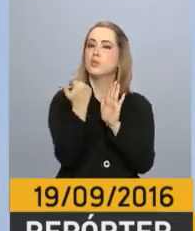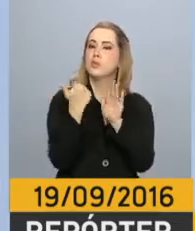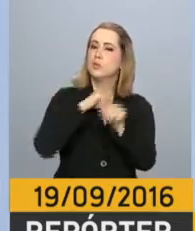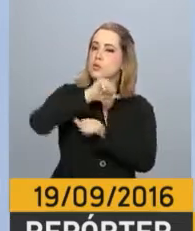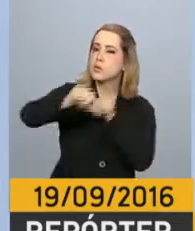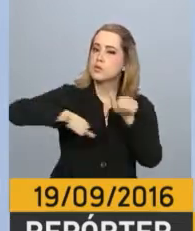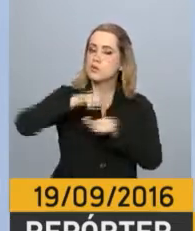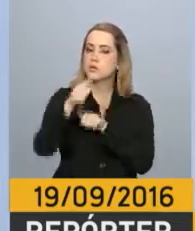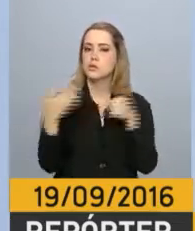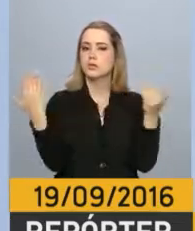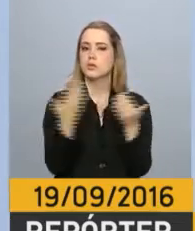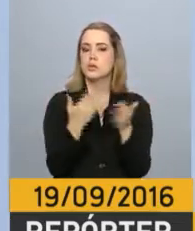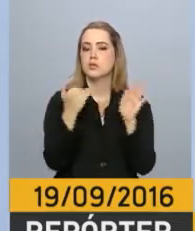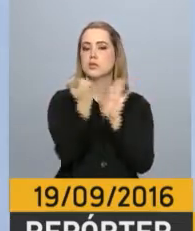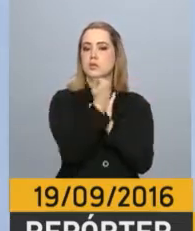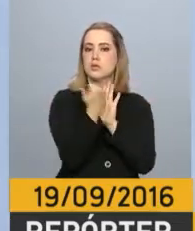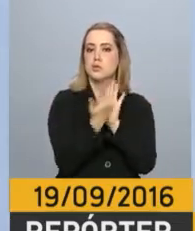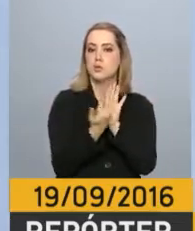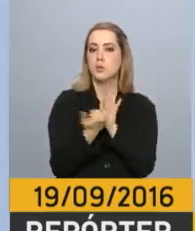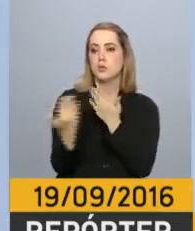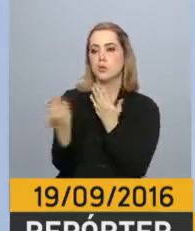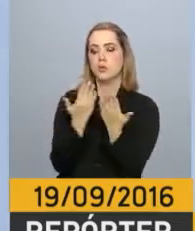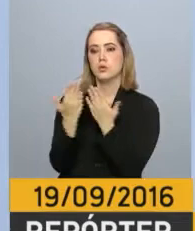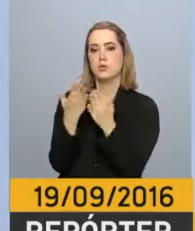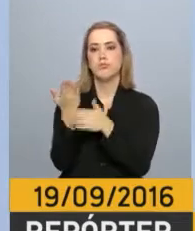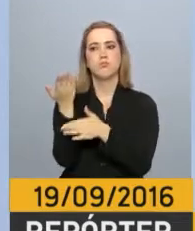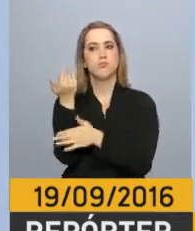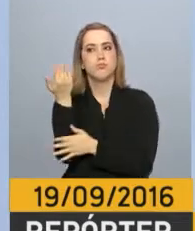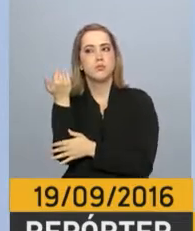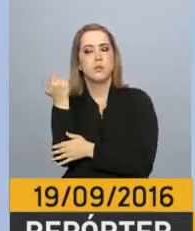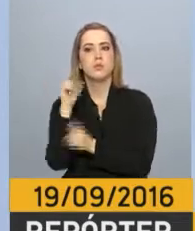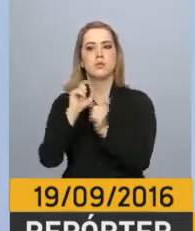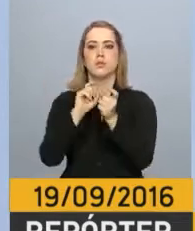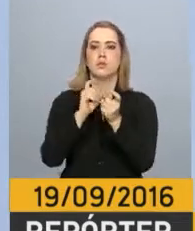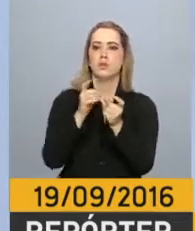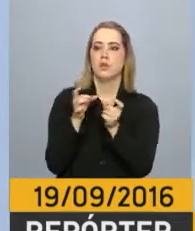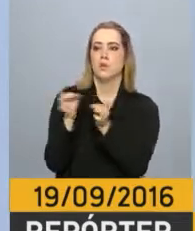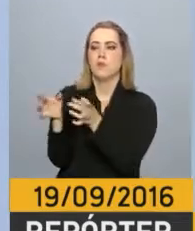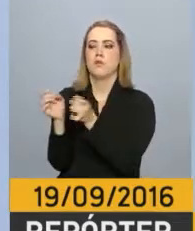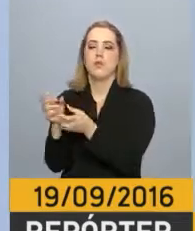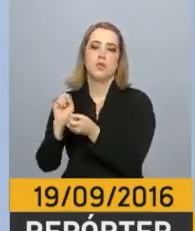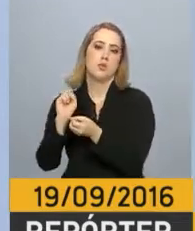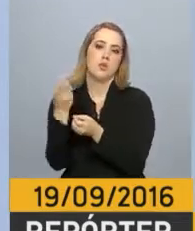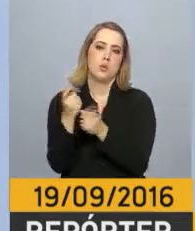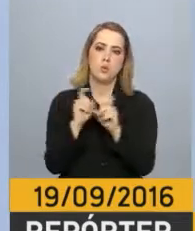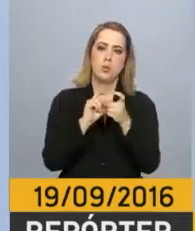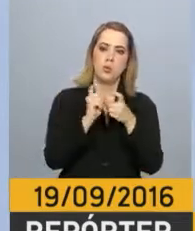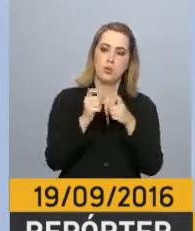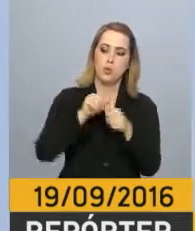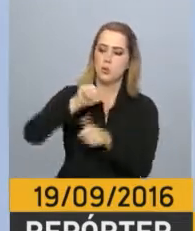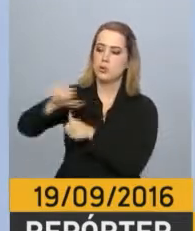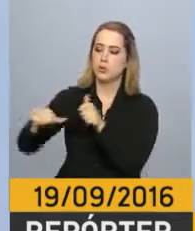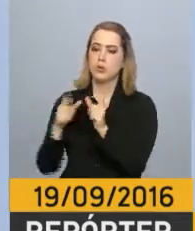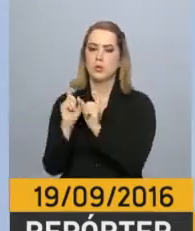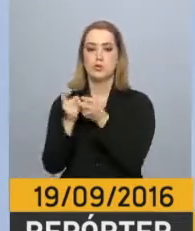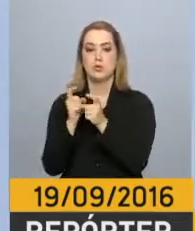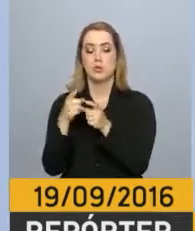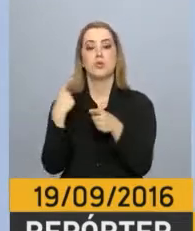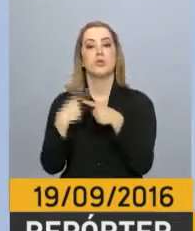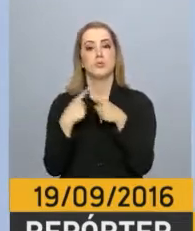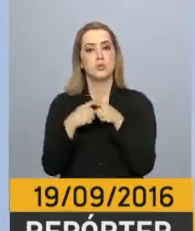que foram adotadas no modelo anterior das primeiras rodadas de concessão, que preocupa muito esses investidores pelos